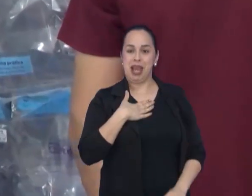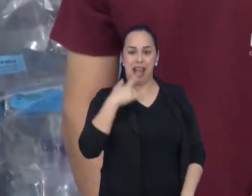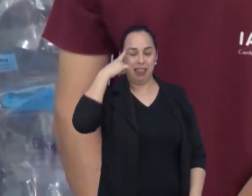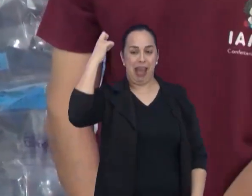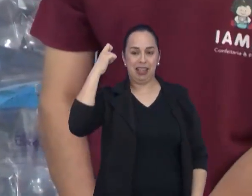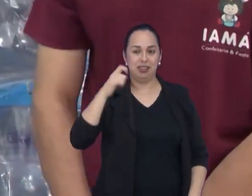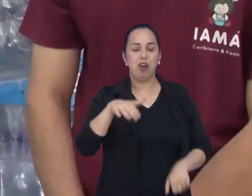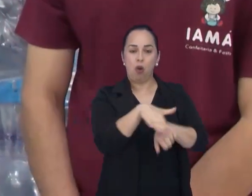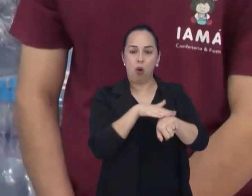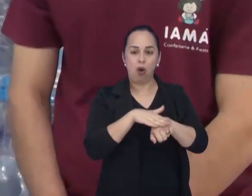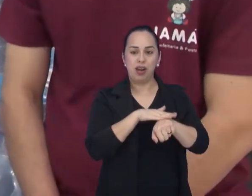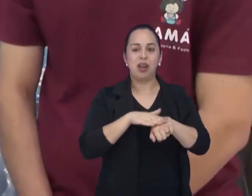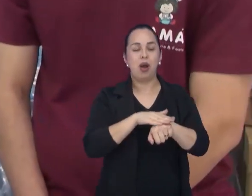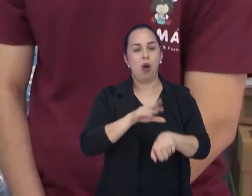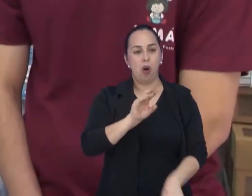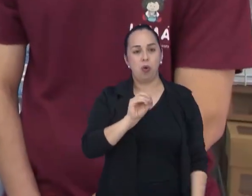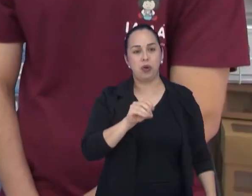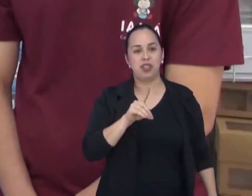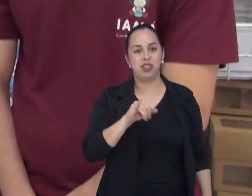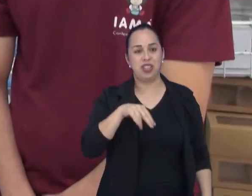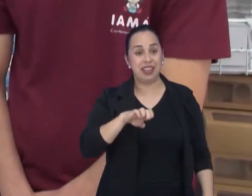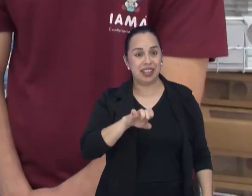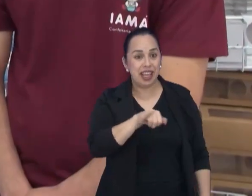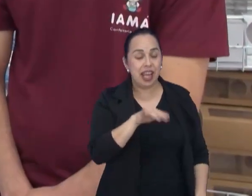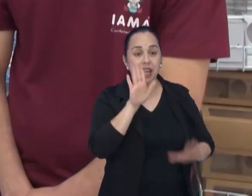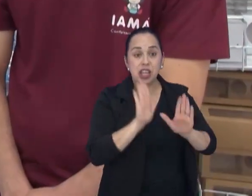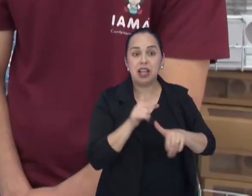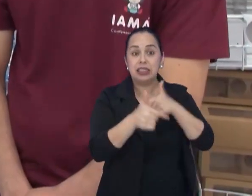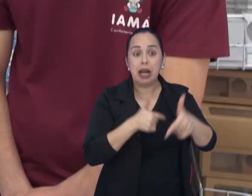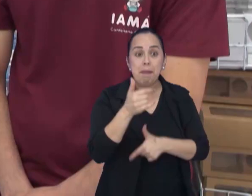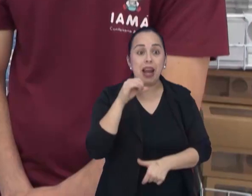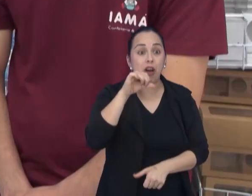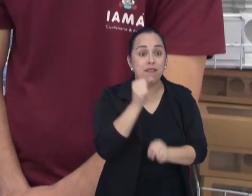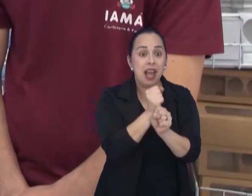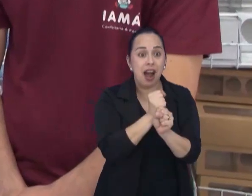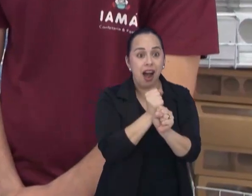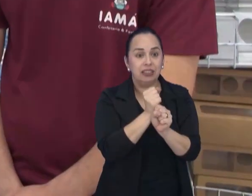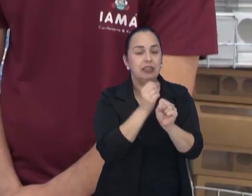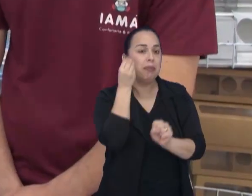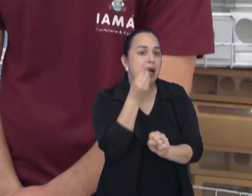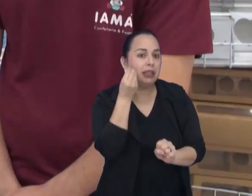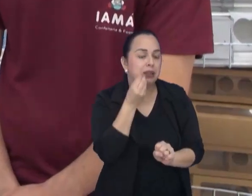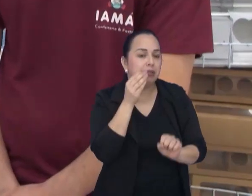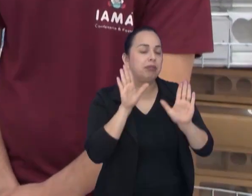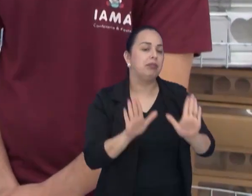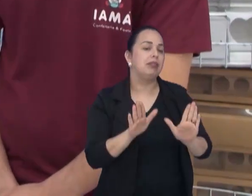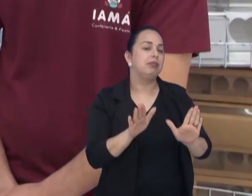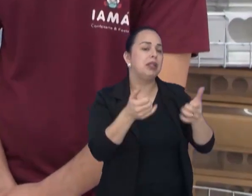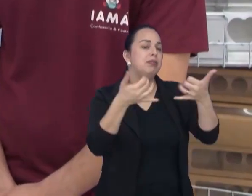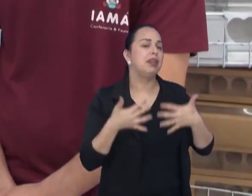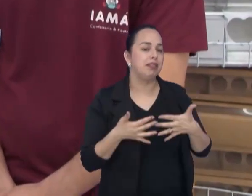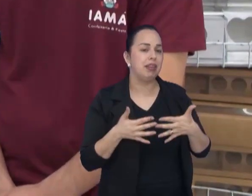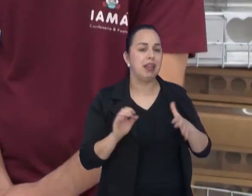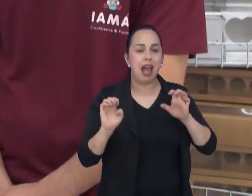vou conversar com o Claudinei Rocha, ele que já trabalha aqui há 9 anos, então ele já tem bastante experiência nesse assunto. Claudinei, você acha que a festa